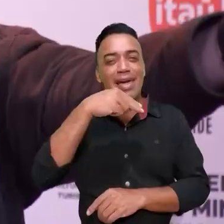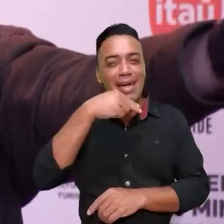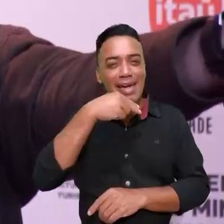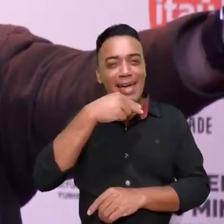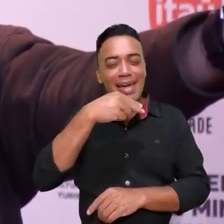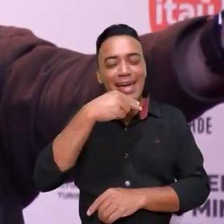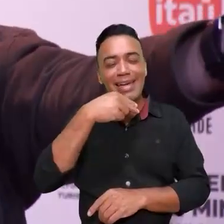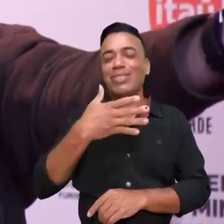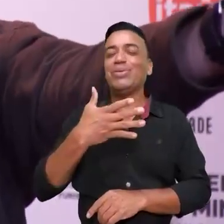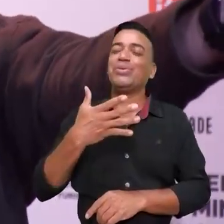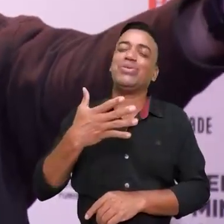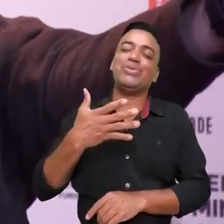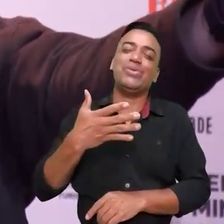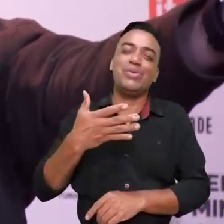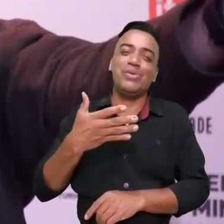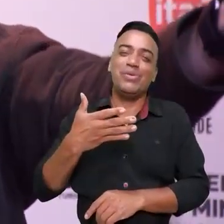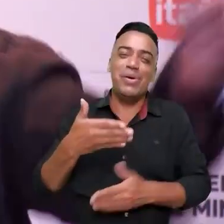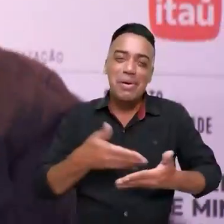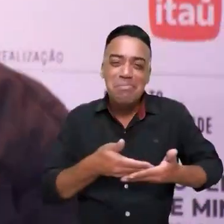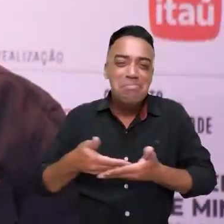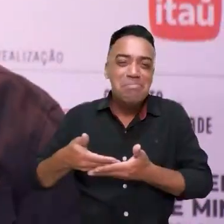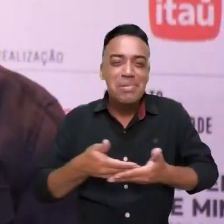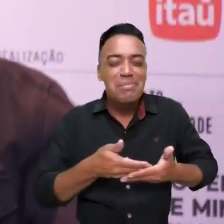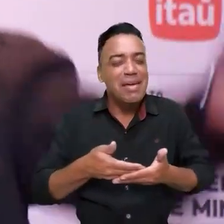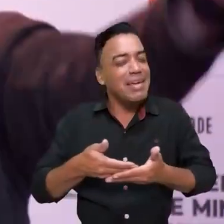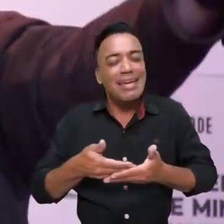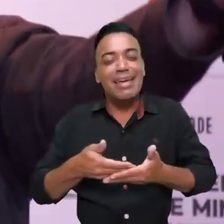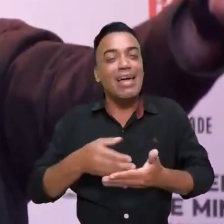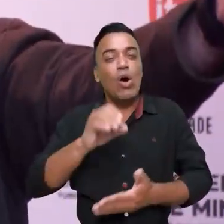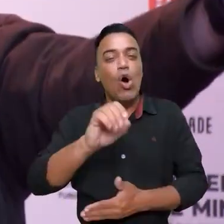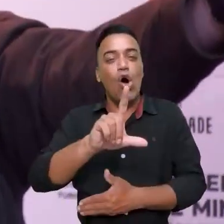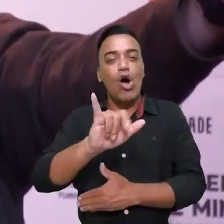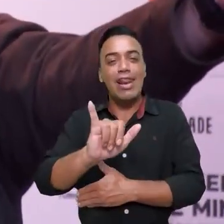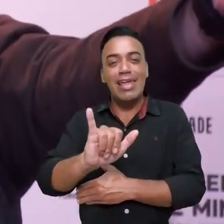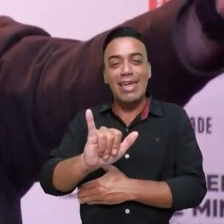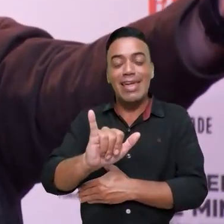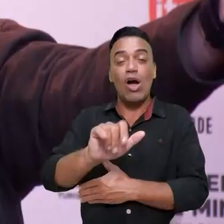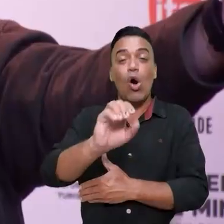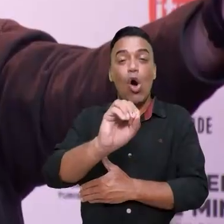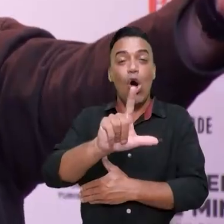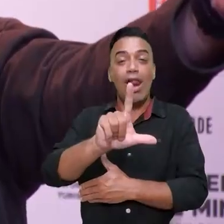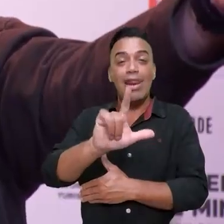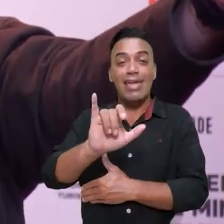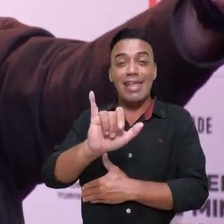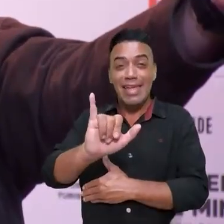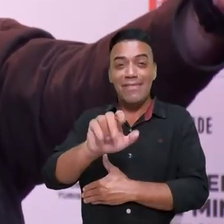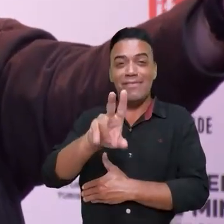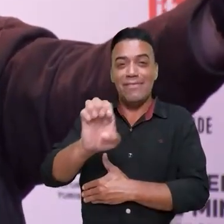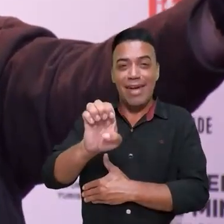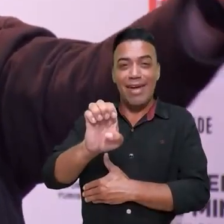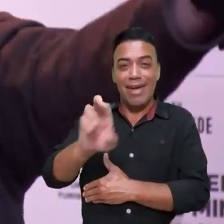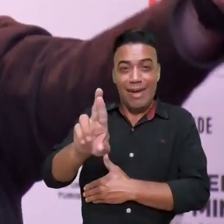do meu pequeno, gente, Oliver. Meu neto está chegando, né? Você avô em